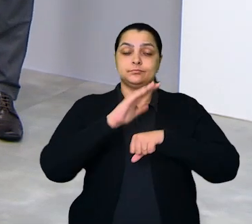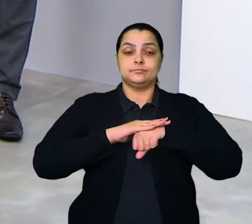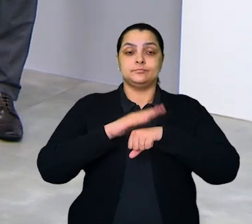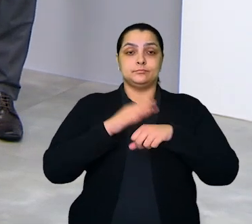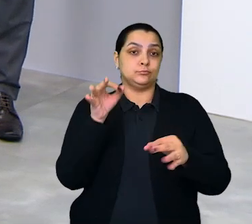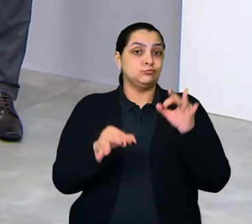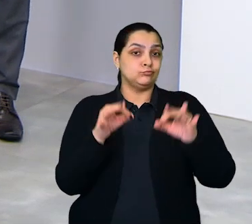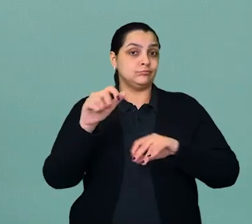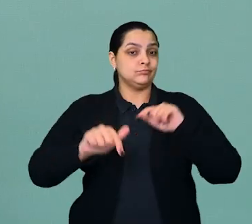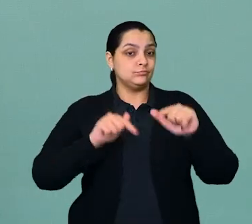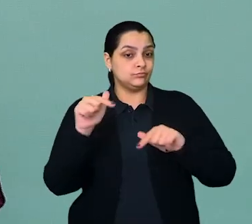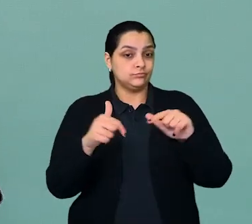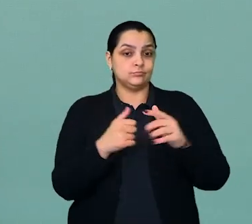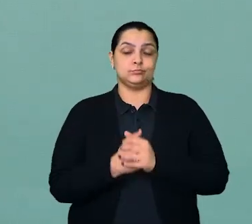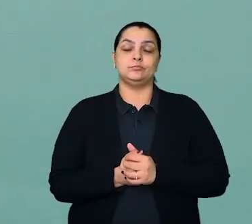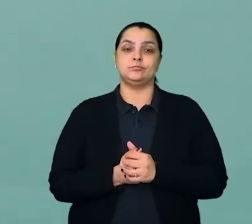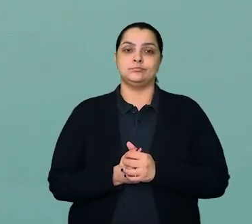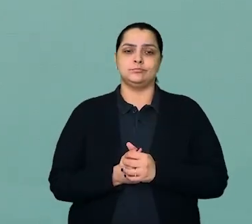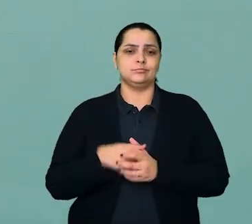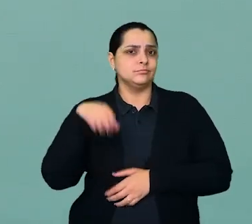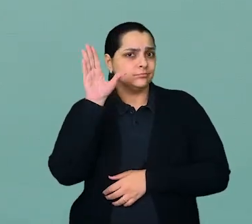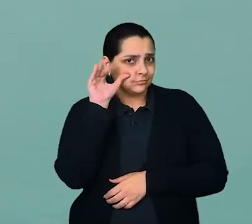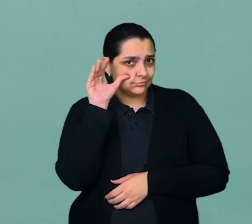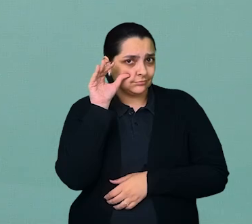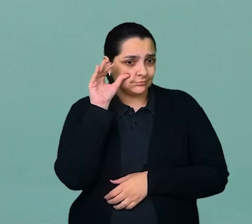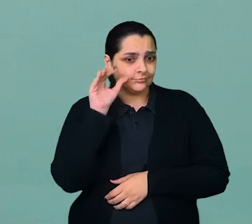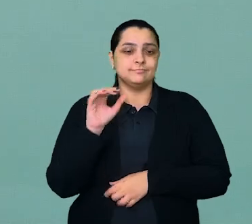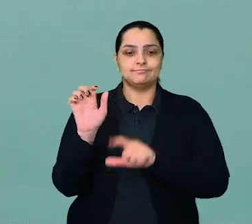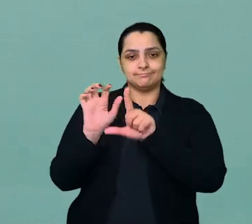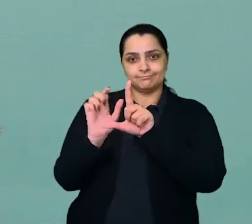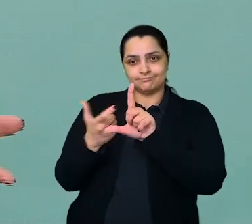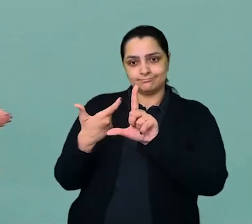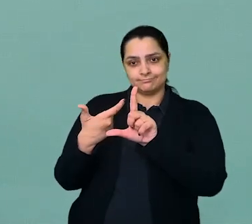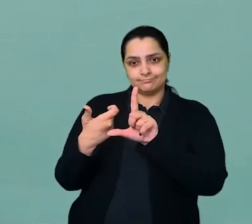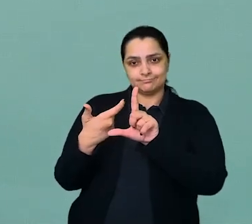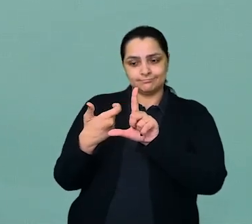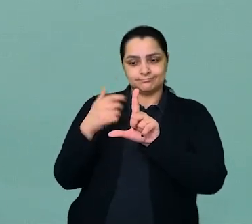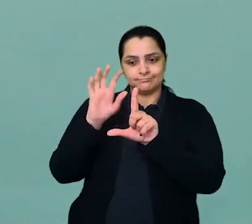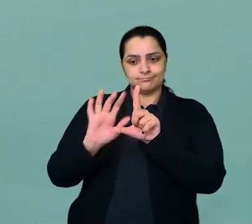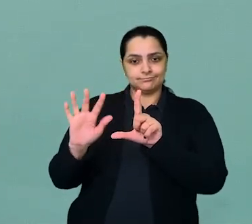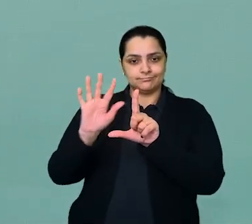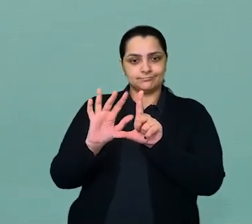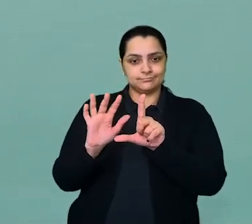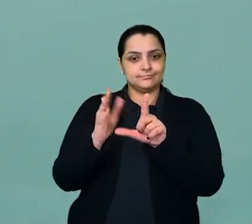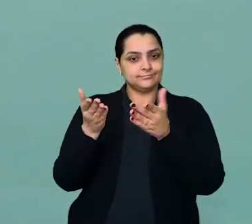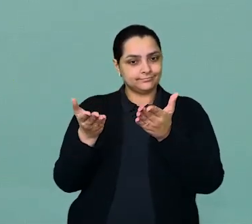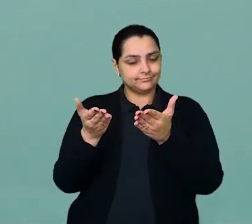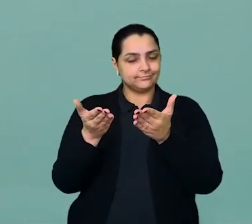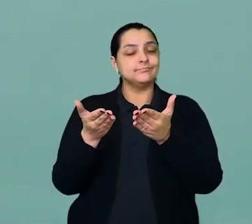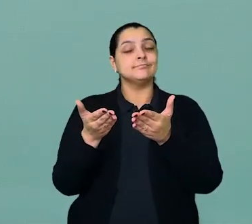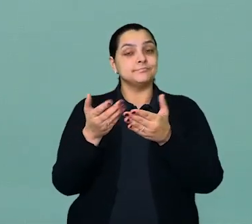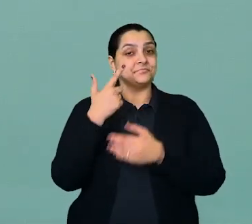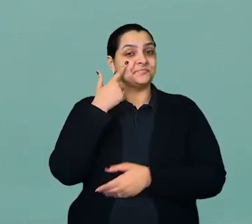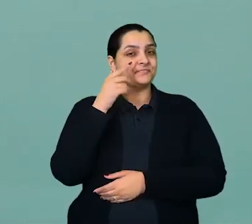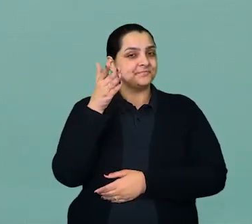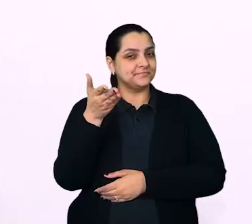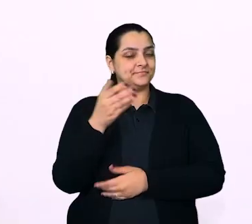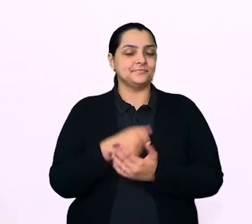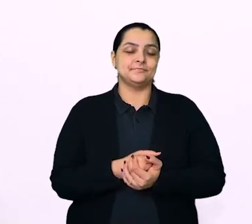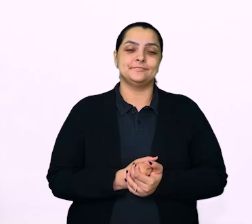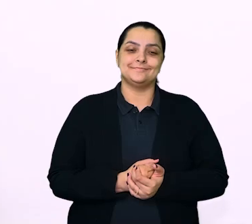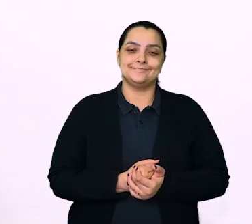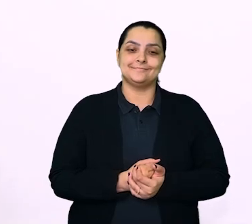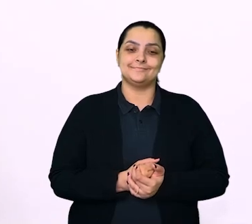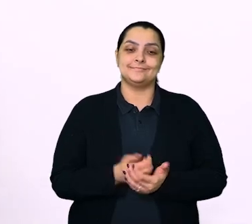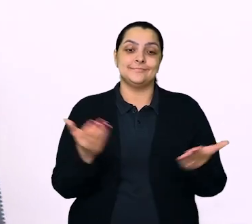pela Justiça do Trabalho. Ficou curioso? Então aponte a câmera do seu celular para o QR Code aqui na tela e confira.